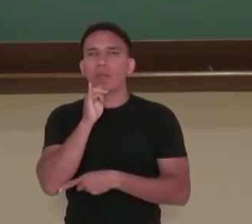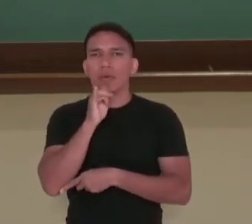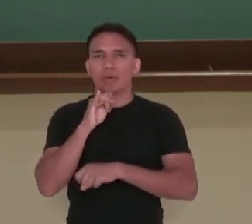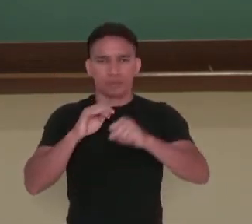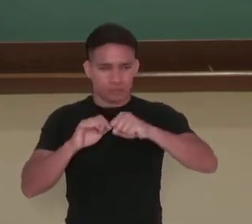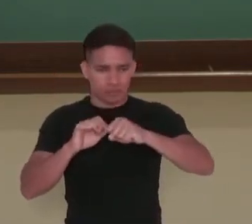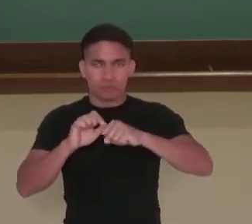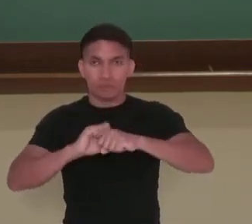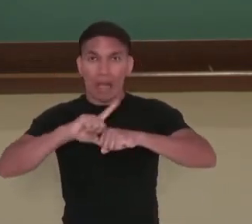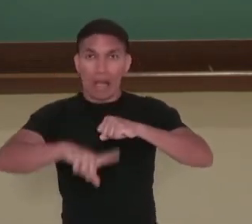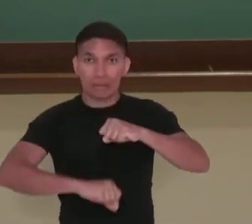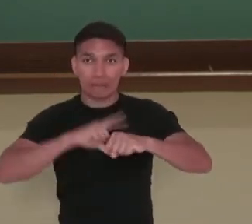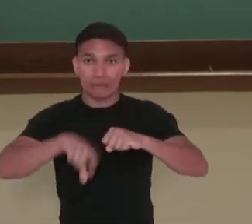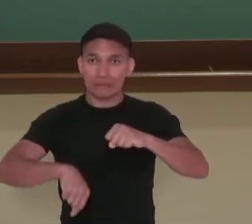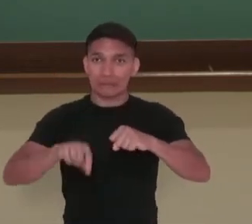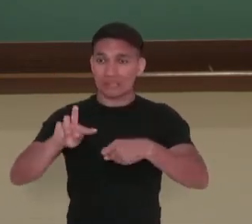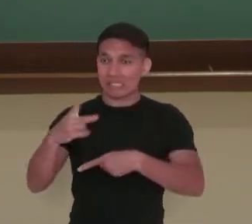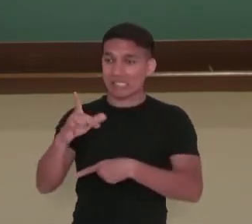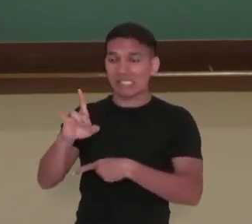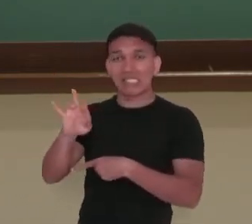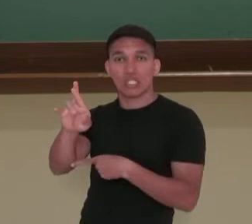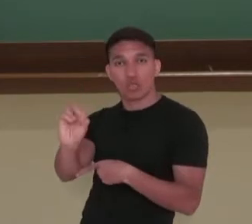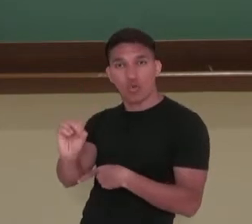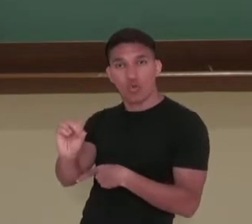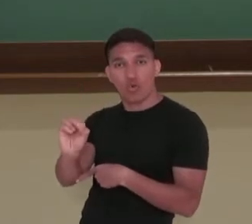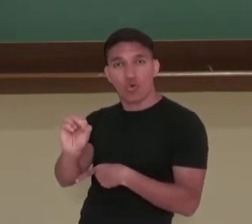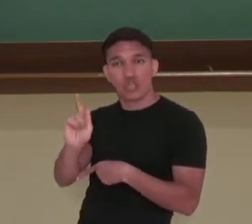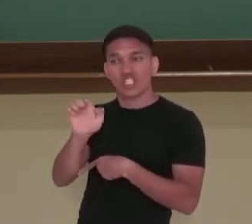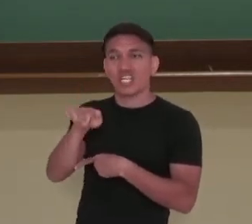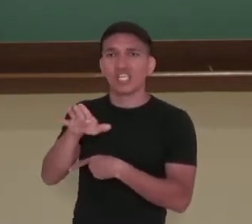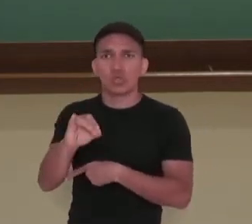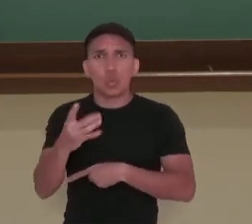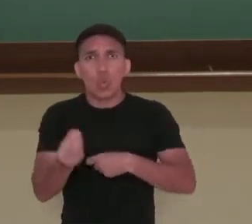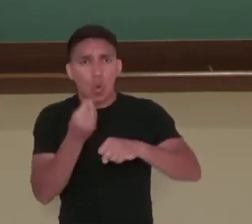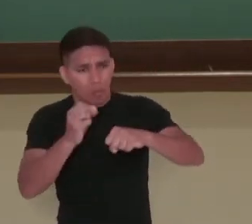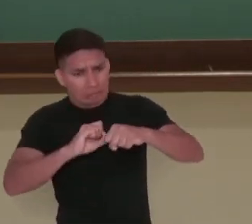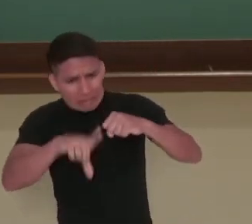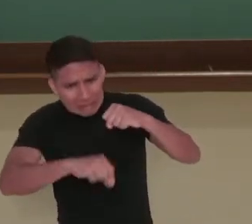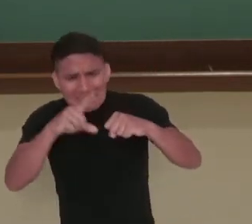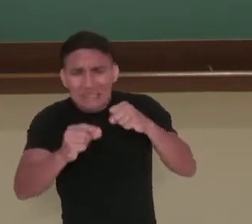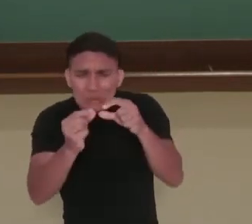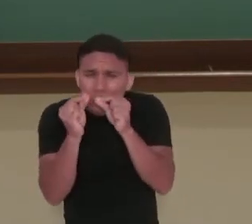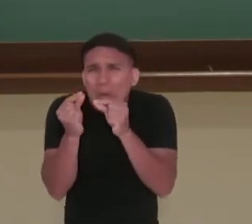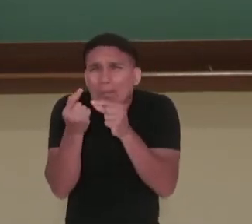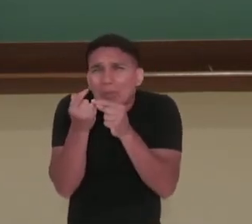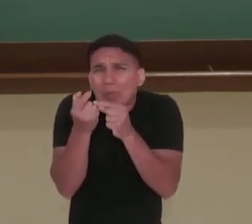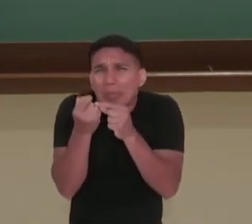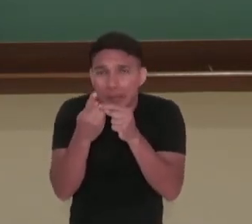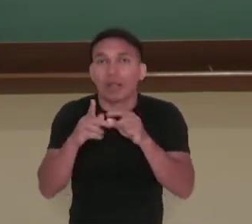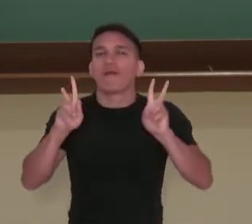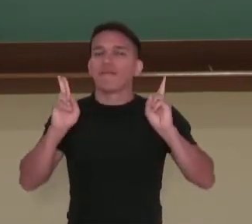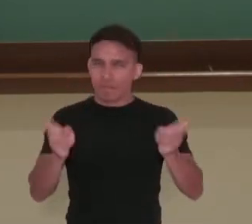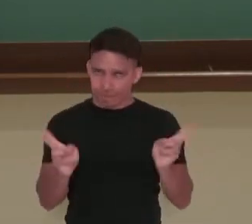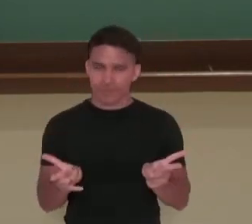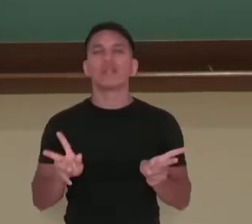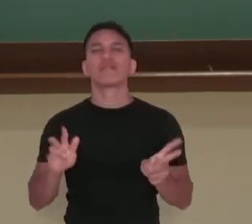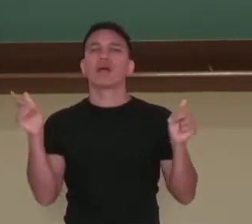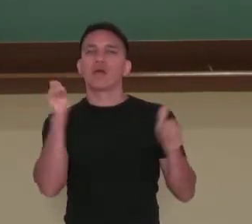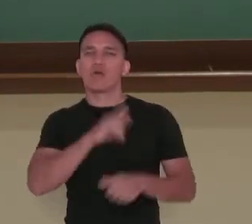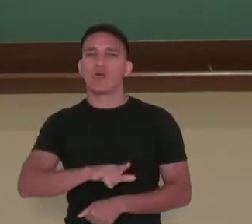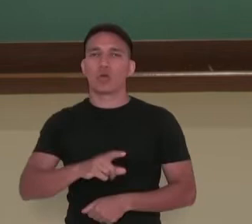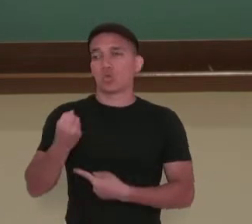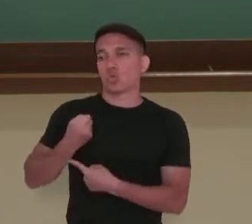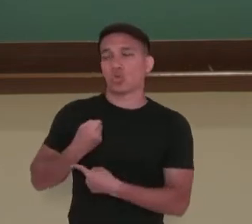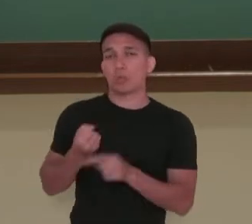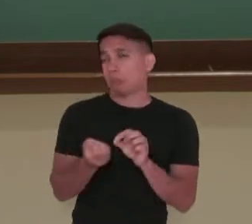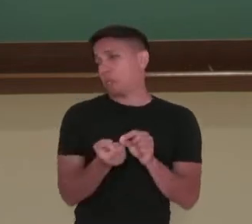de hidrogênio. Cara, é muito pequeno. Então, cara, a notação científica, ela vai servir nesses dois casos, para escrever um número